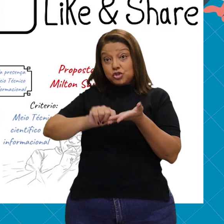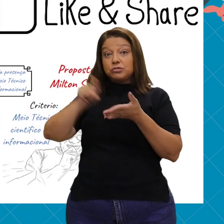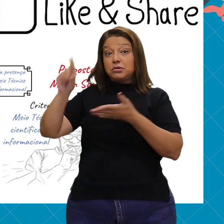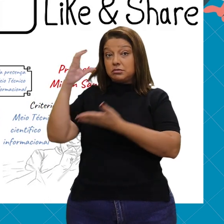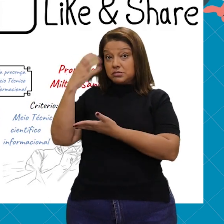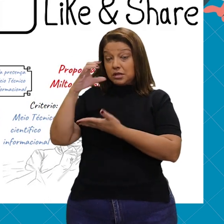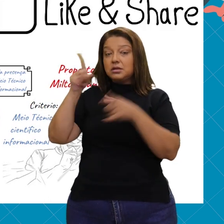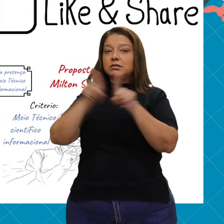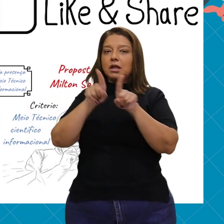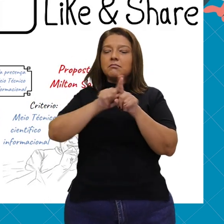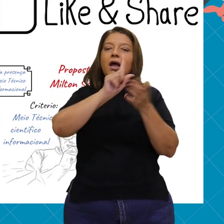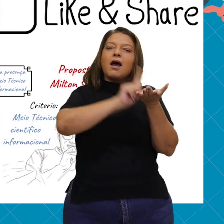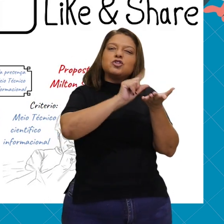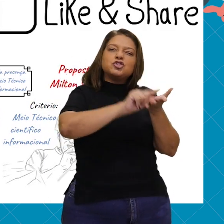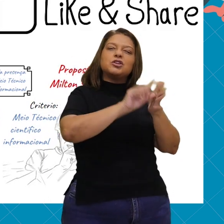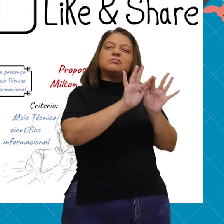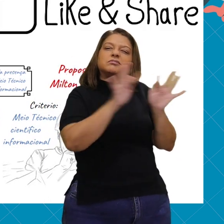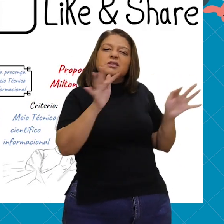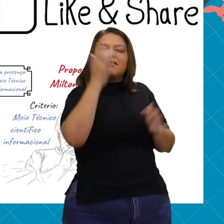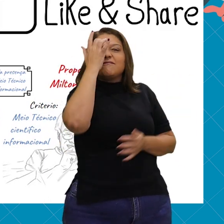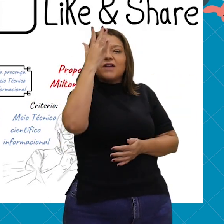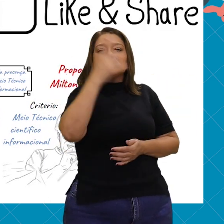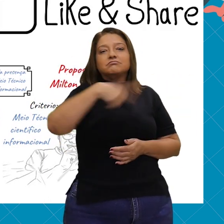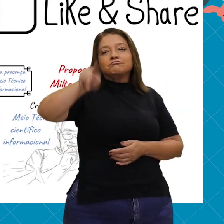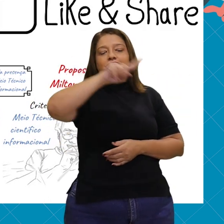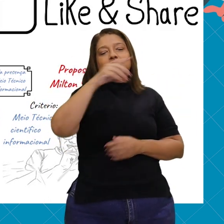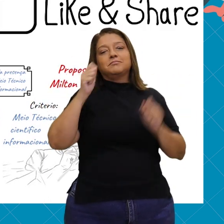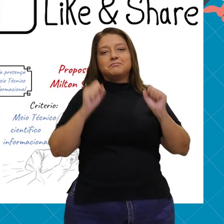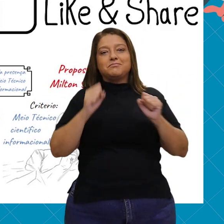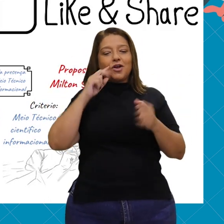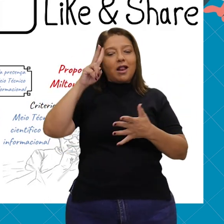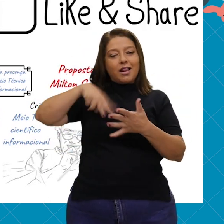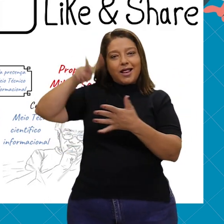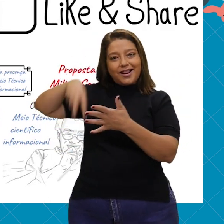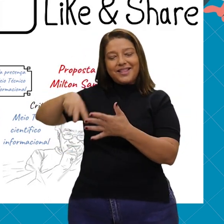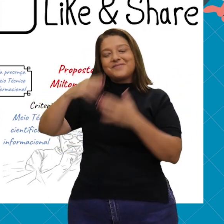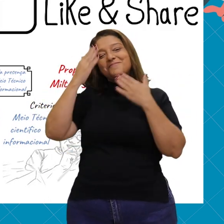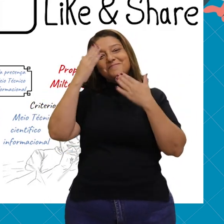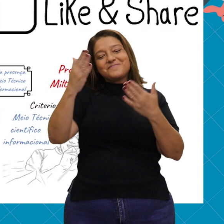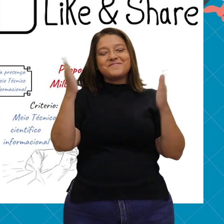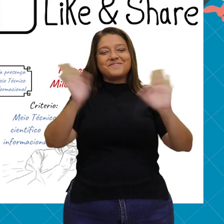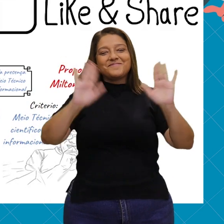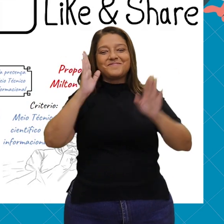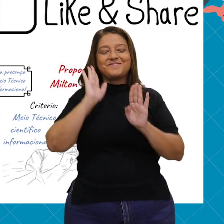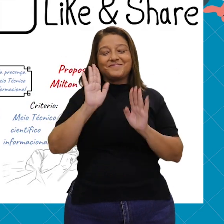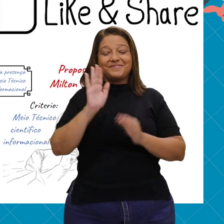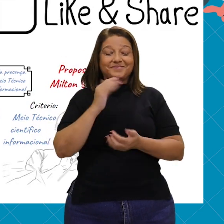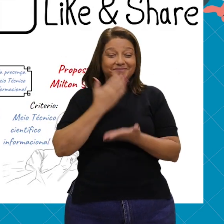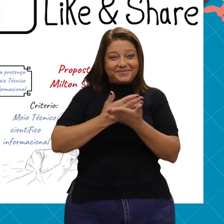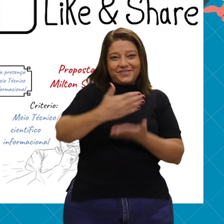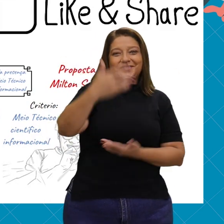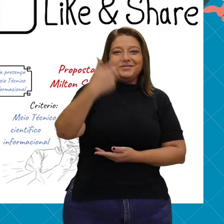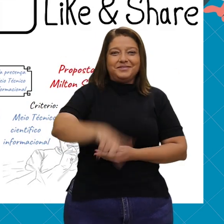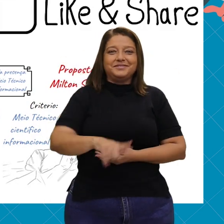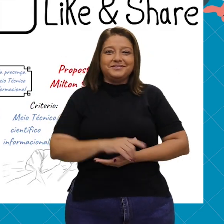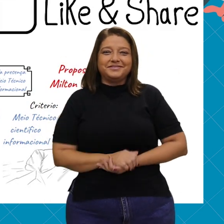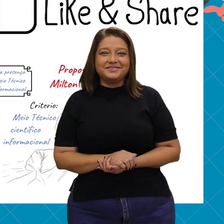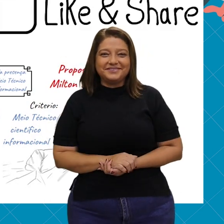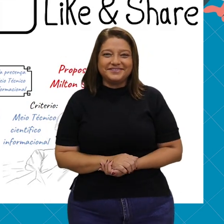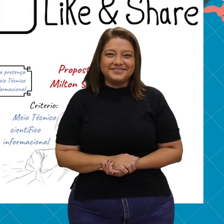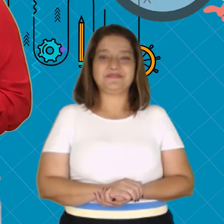artigo científico e 2 artigos aí de blogs, que é um pouco mais simples, né? Para quem não quiser quebrar muito a cabeça. Então valeu, até a próxima. Tchau,